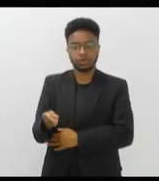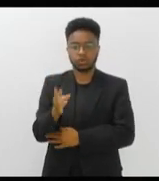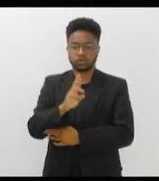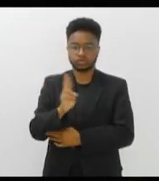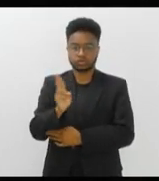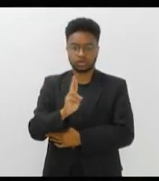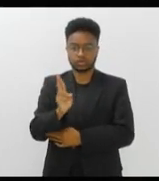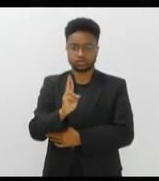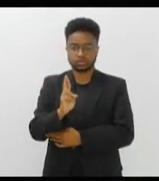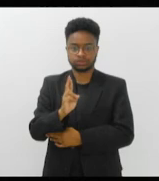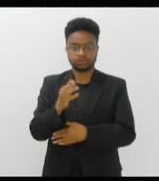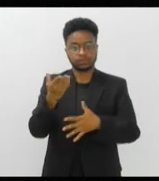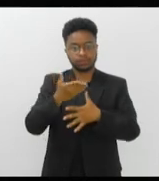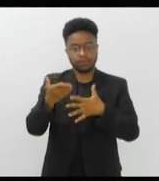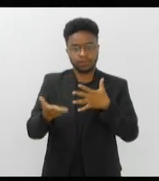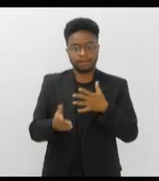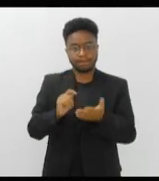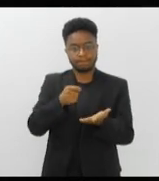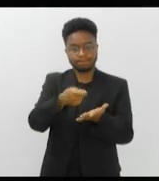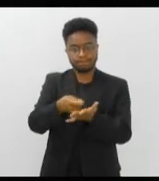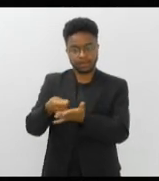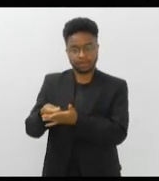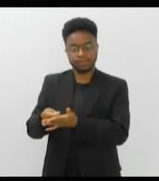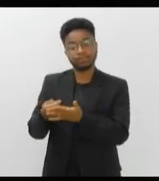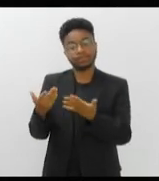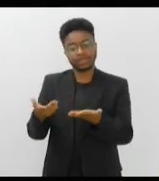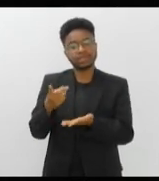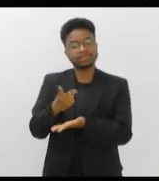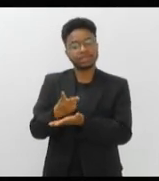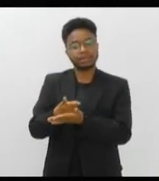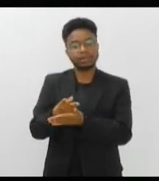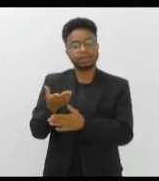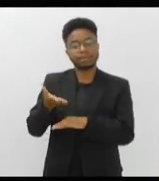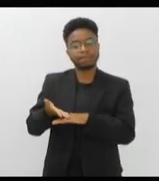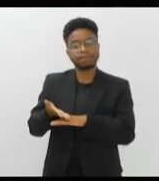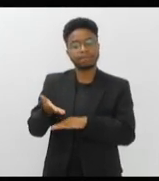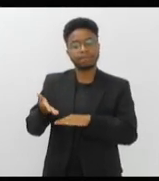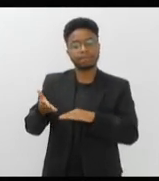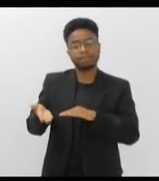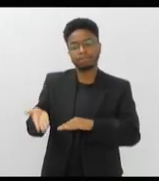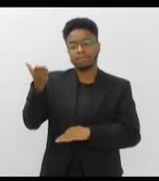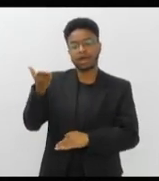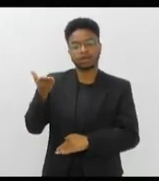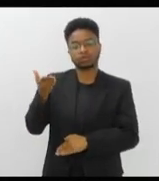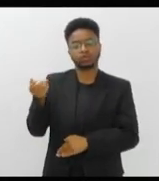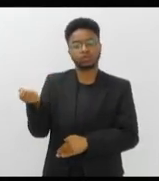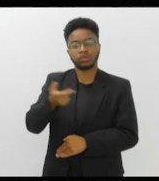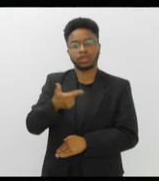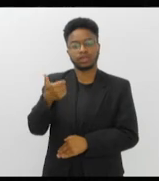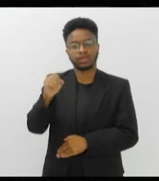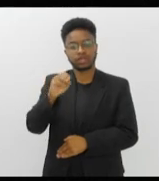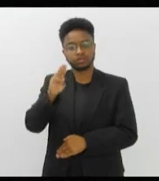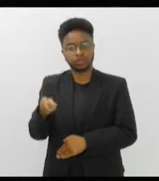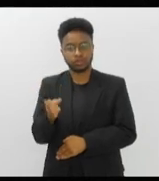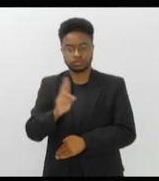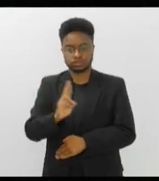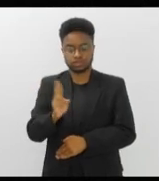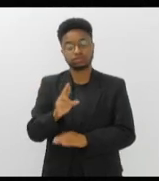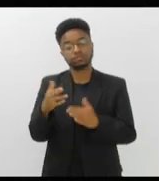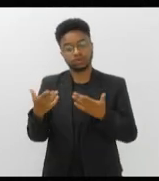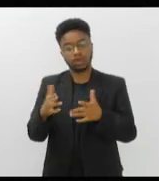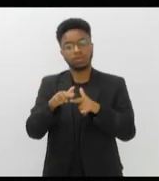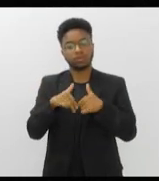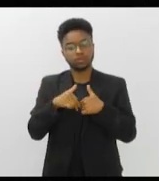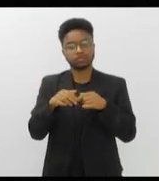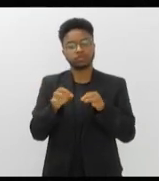de parcela de pagamento sim era que ser sempre maior que R milhões deais tendo visto os tamanhos dos Estados não tem